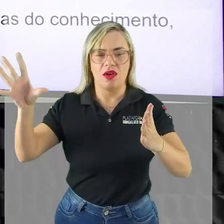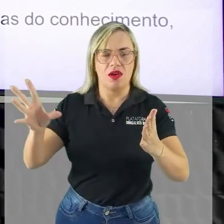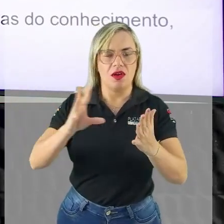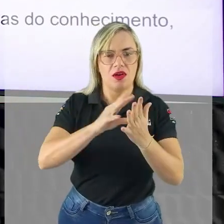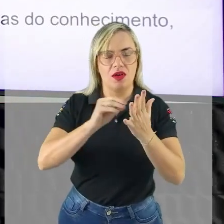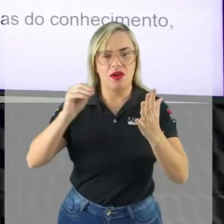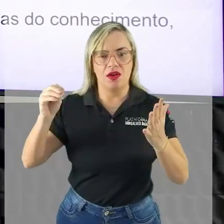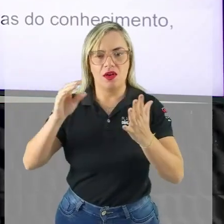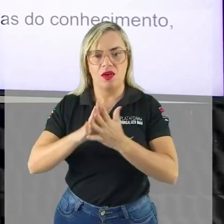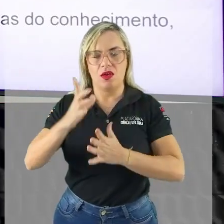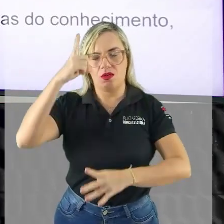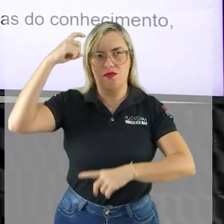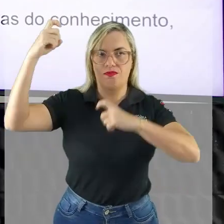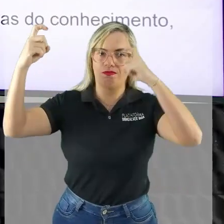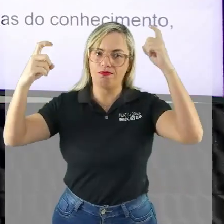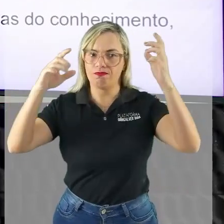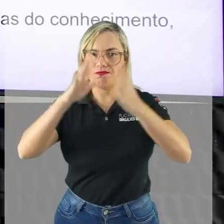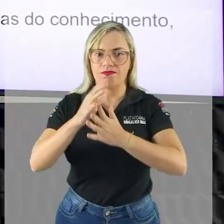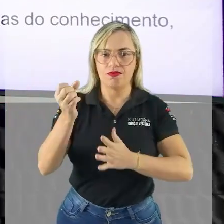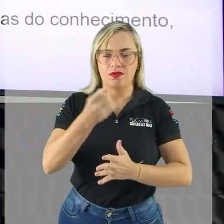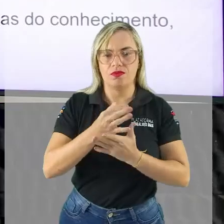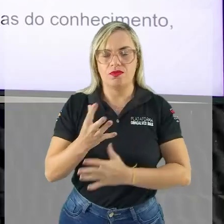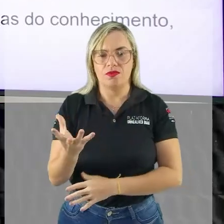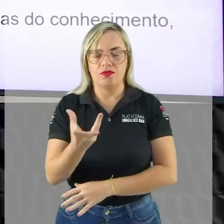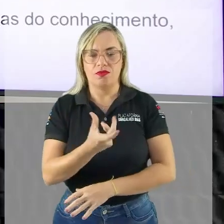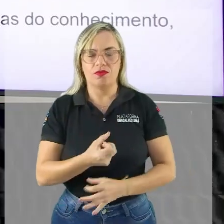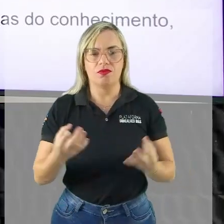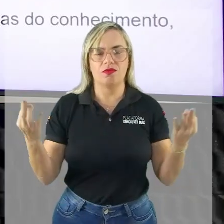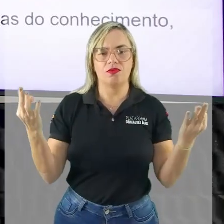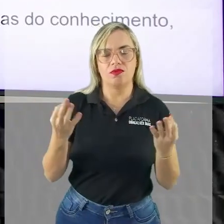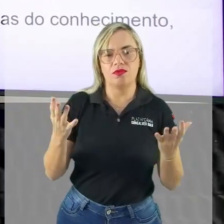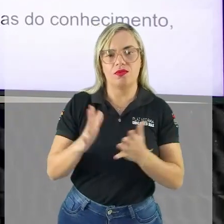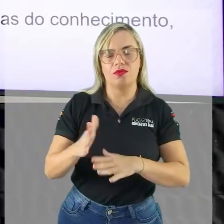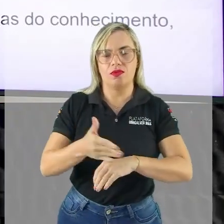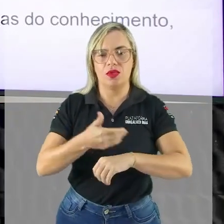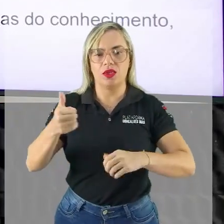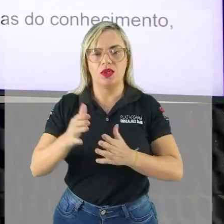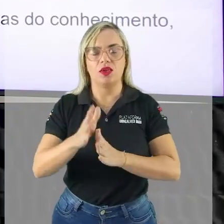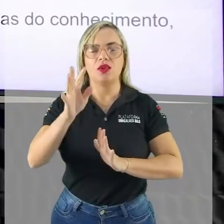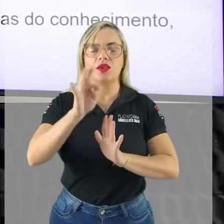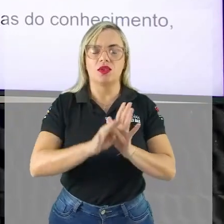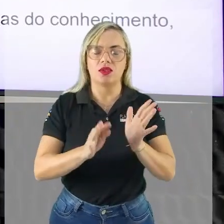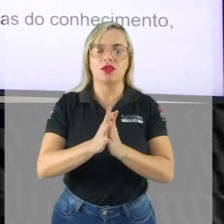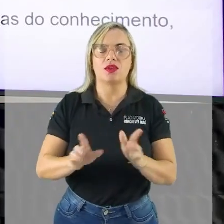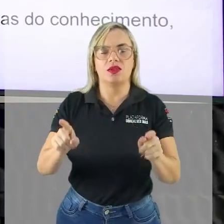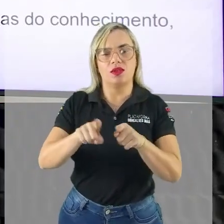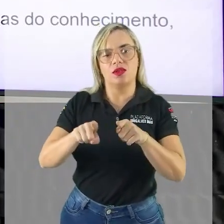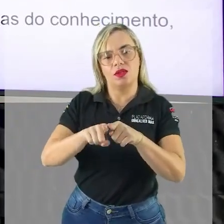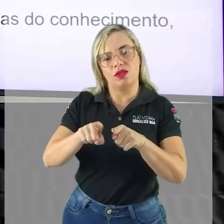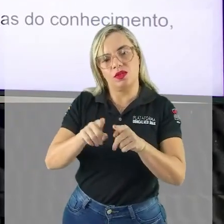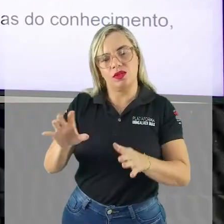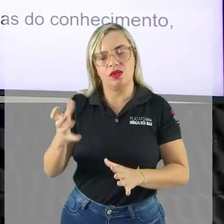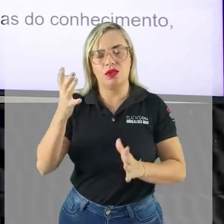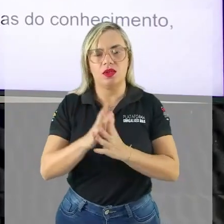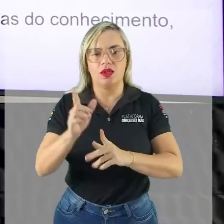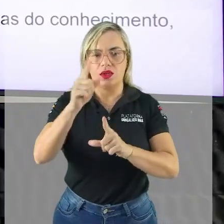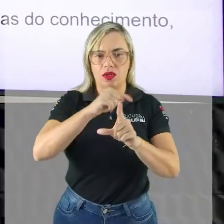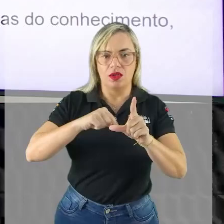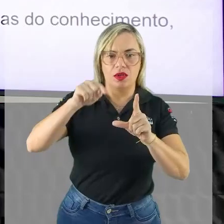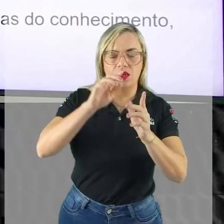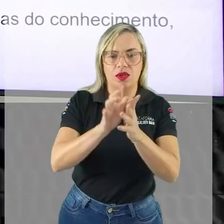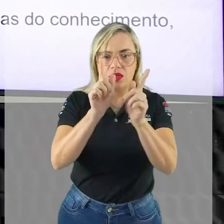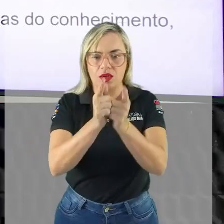ou recriado, ou aperfeiçoado. E com os textos não é diferente. Então, muitas letras de